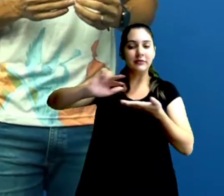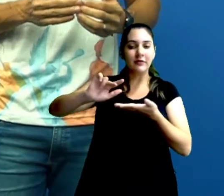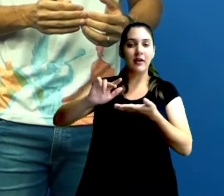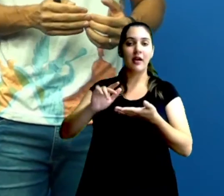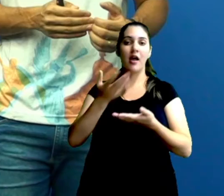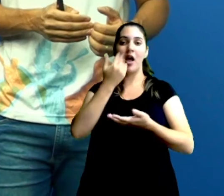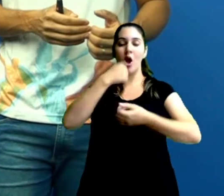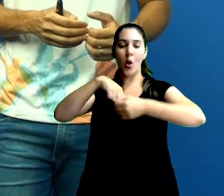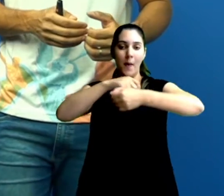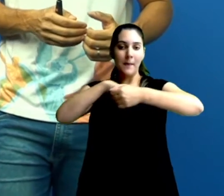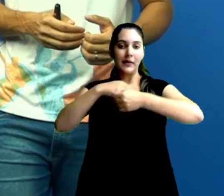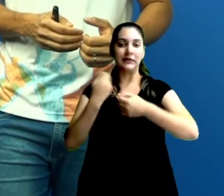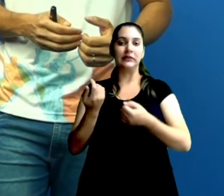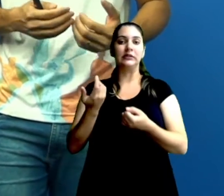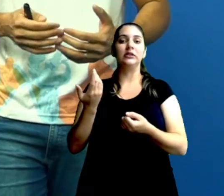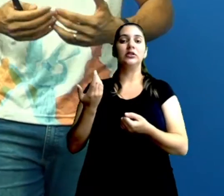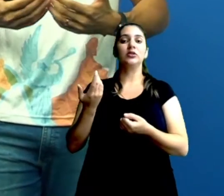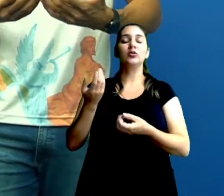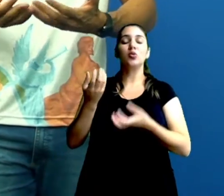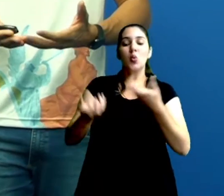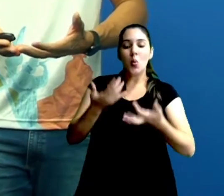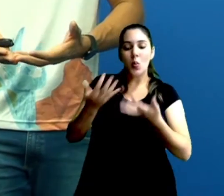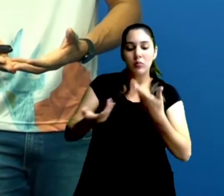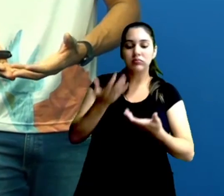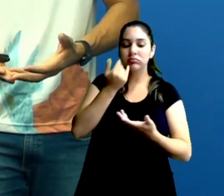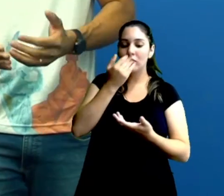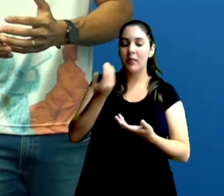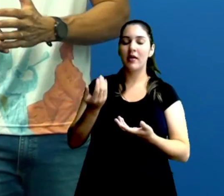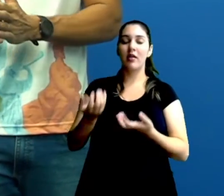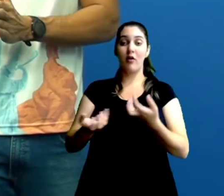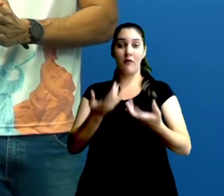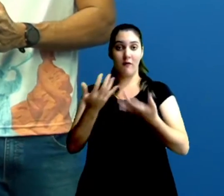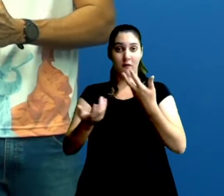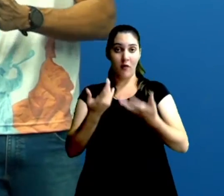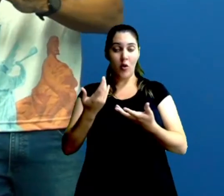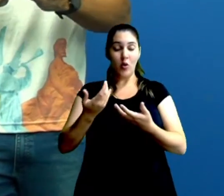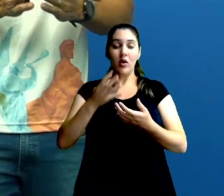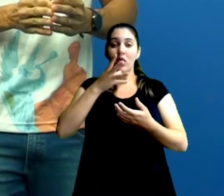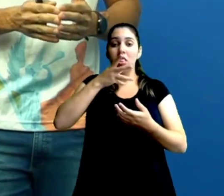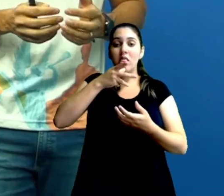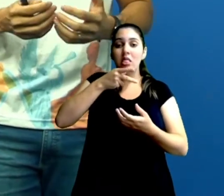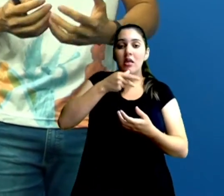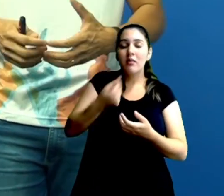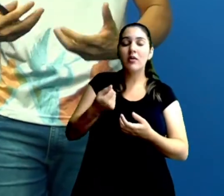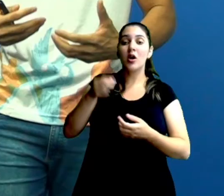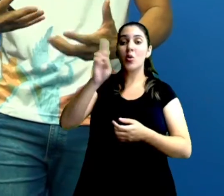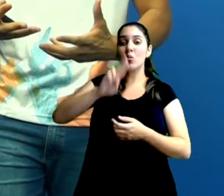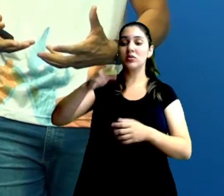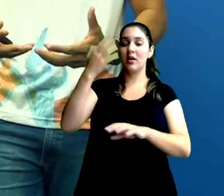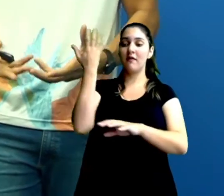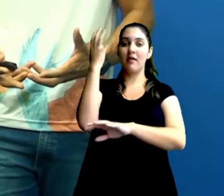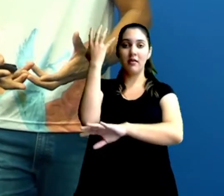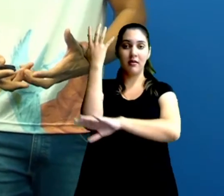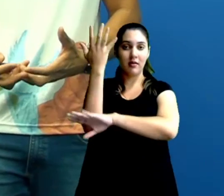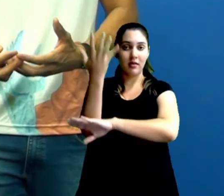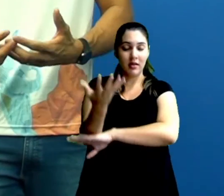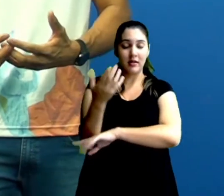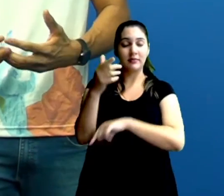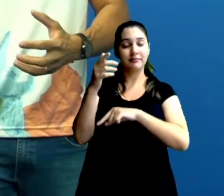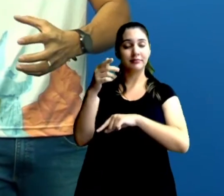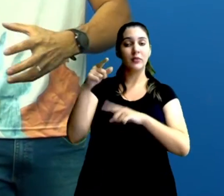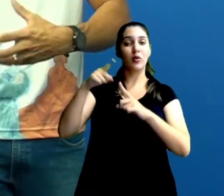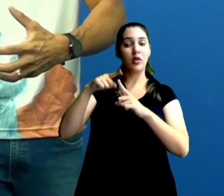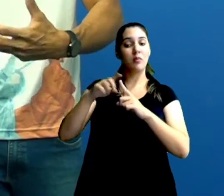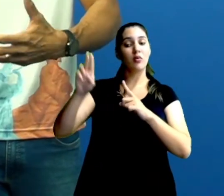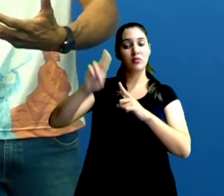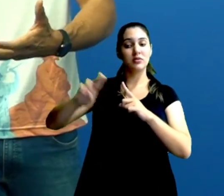através do cozimento dos alimentos. Para que o fogo durasse, era utilizada lenha, ou seja, a matéria-prima utilizada